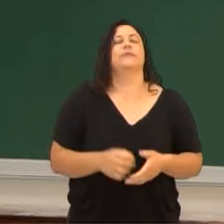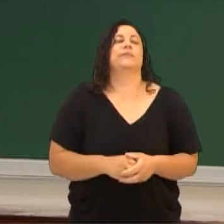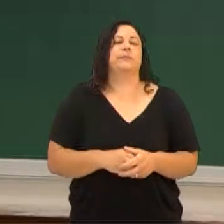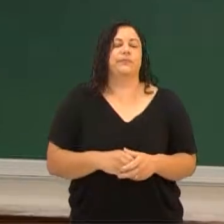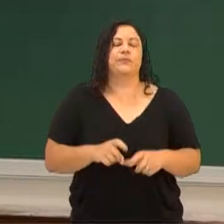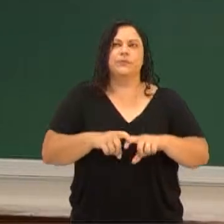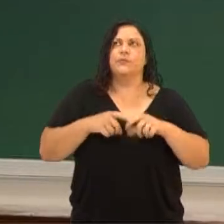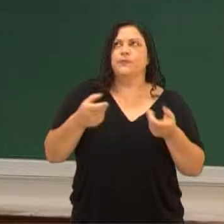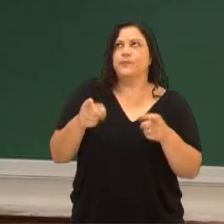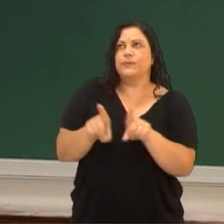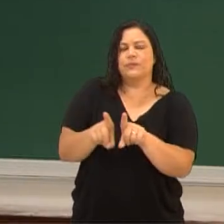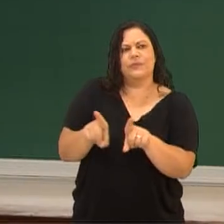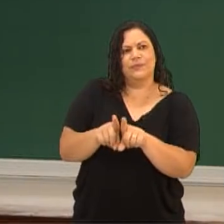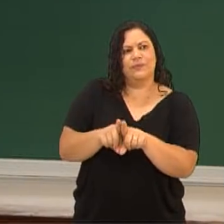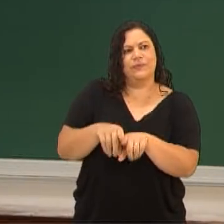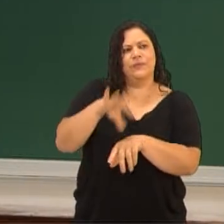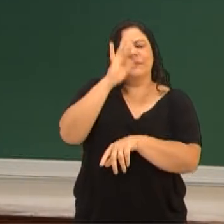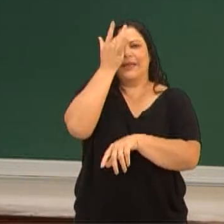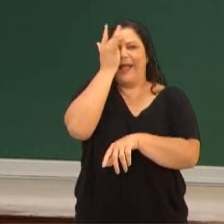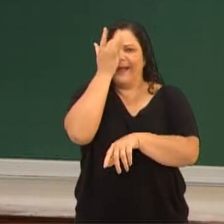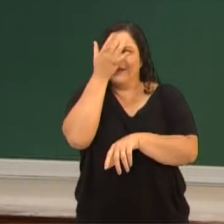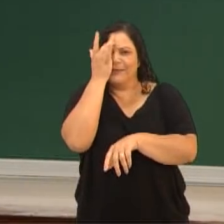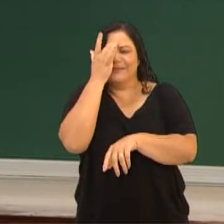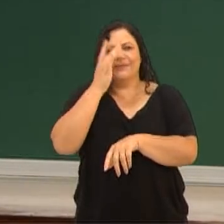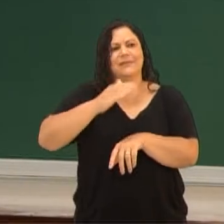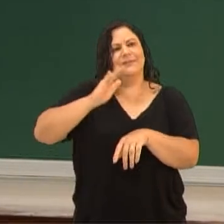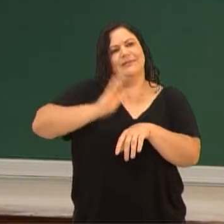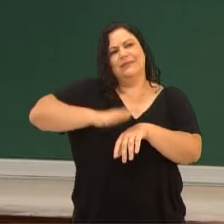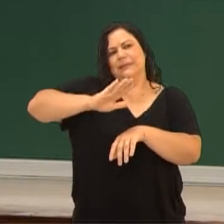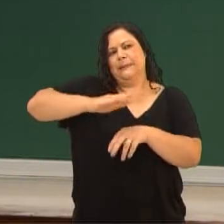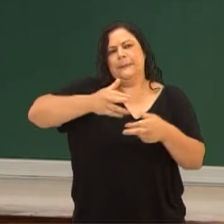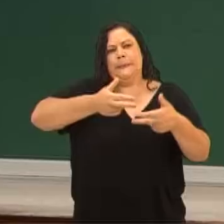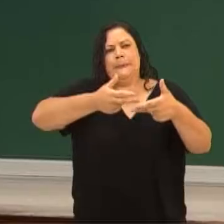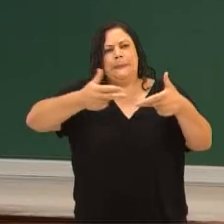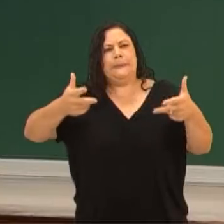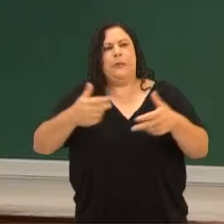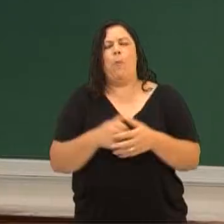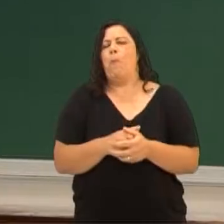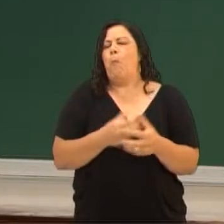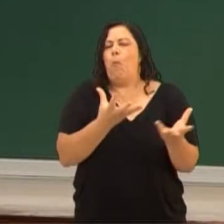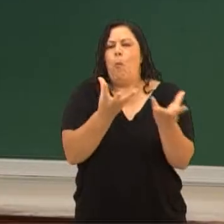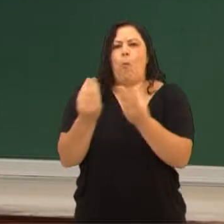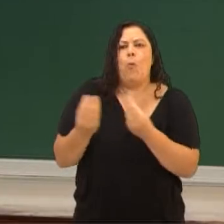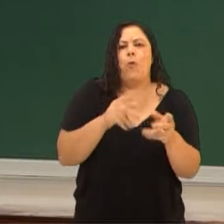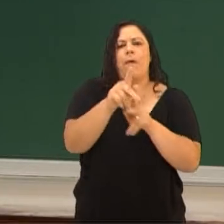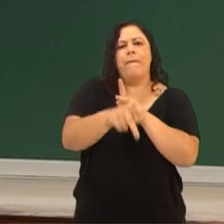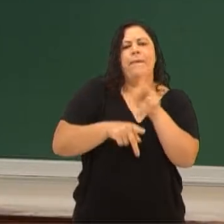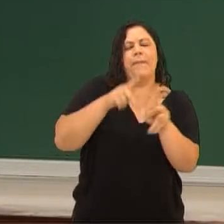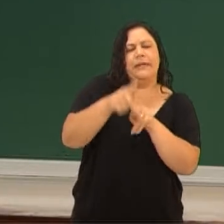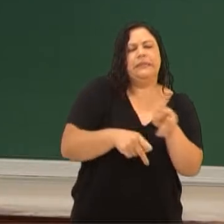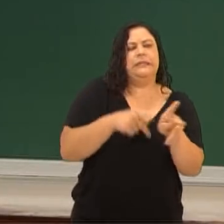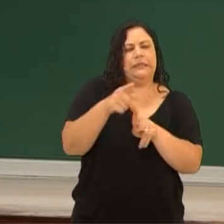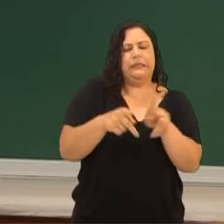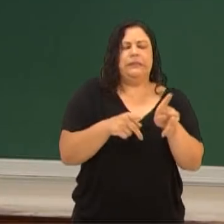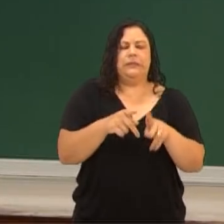A Índia tem mais de 1 bilhão e 200 milhões de habitantes, né? Então a demanda é grande.